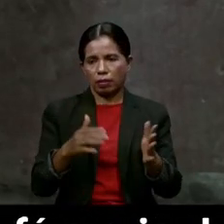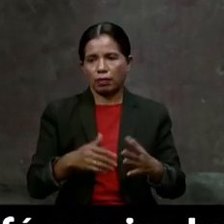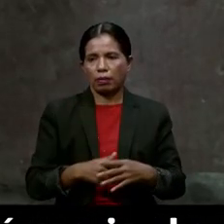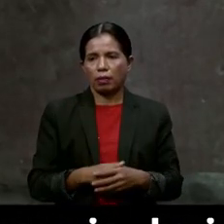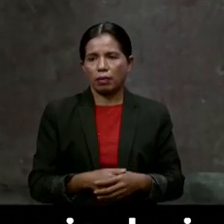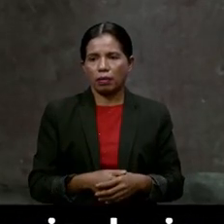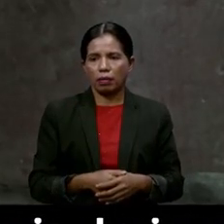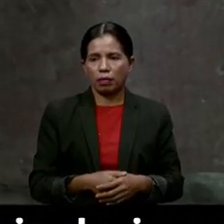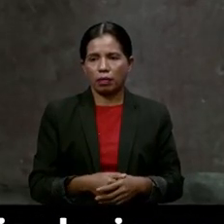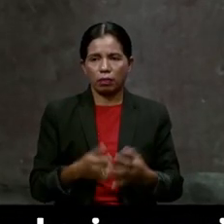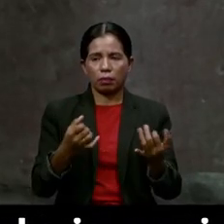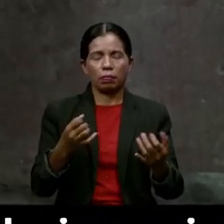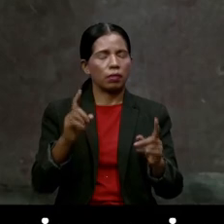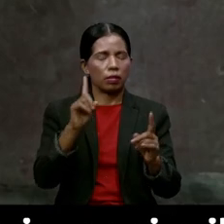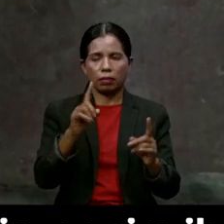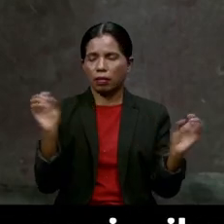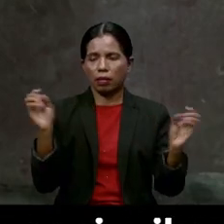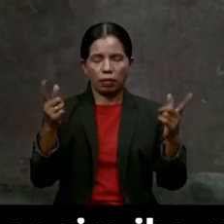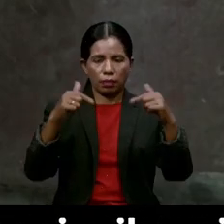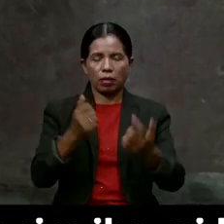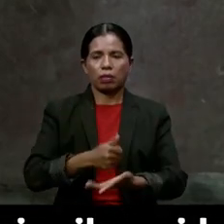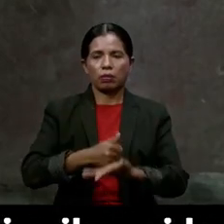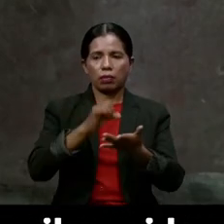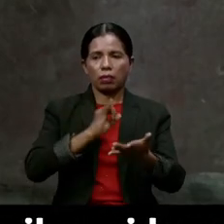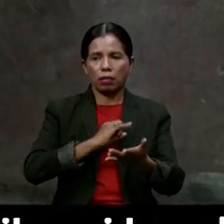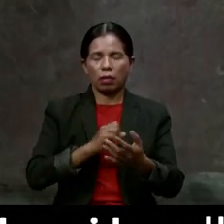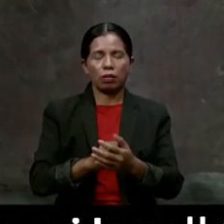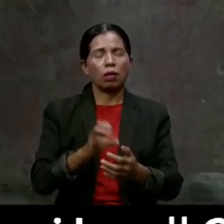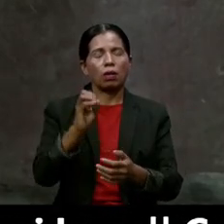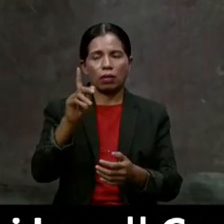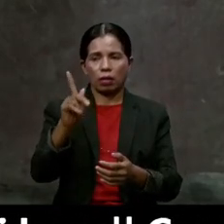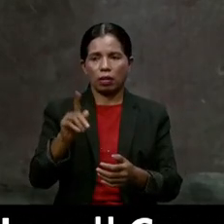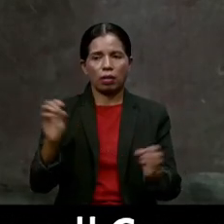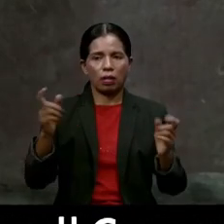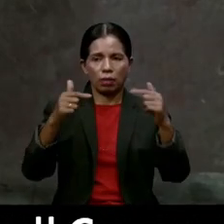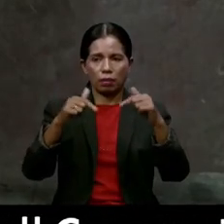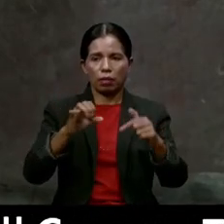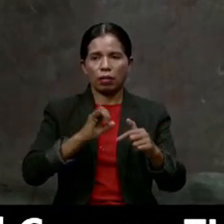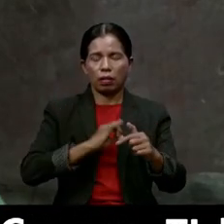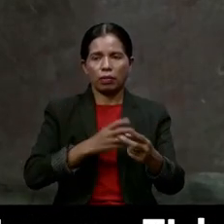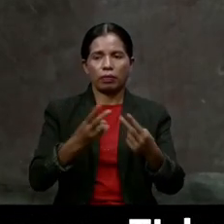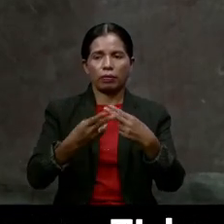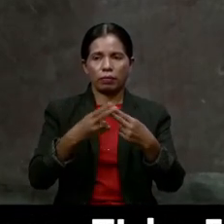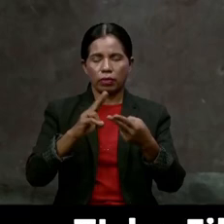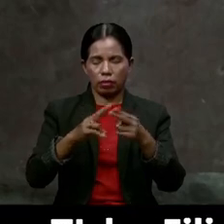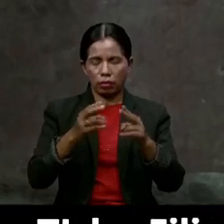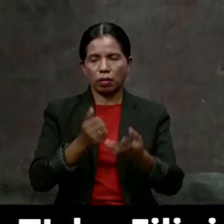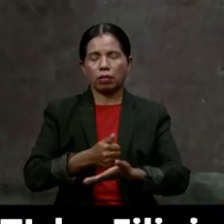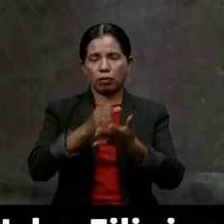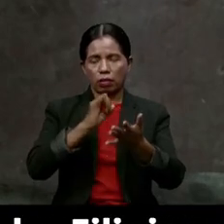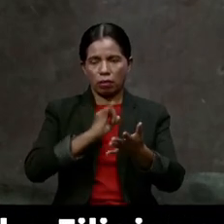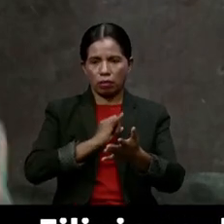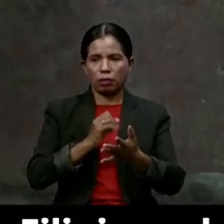agora ne idamo so la mocho e haula sibukira la mai mo so haula sibukira bizinu sira ne hare hauni